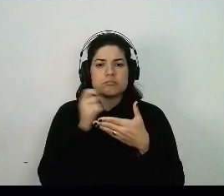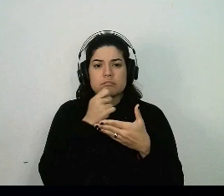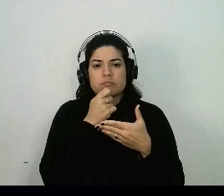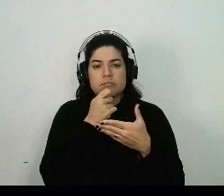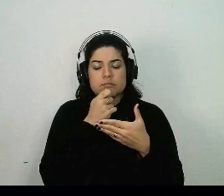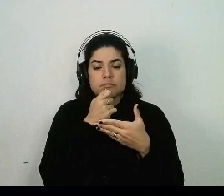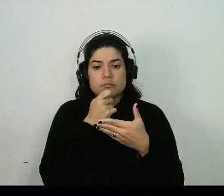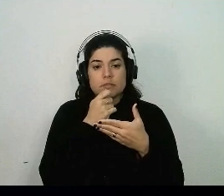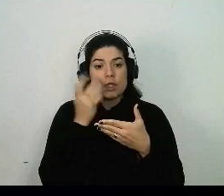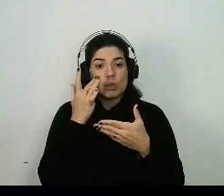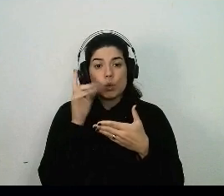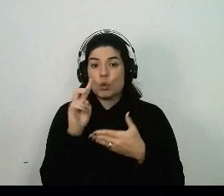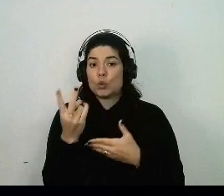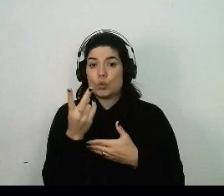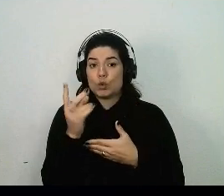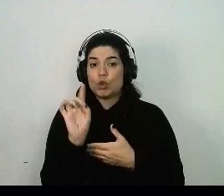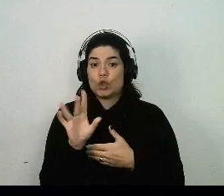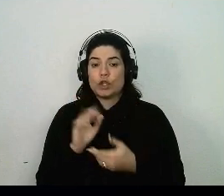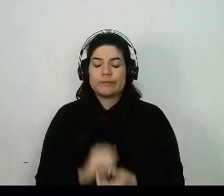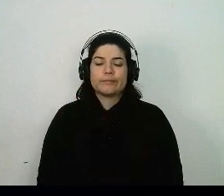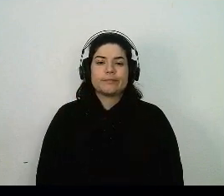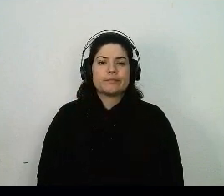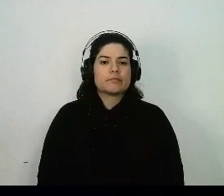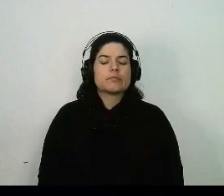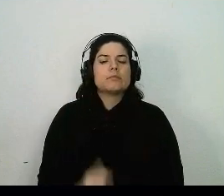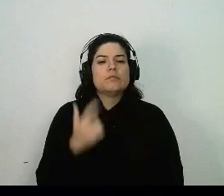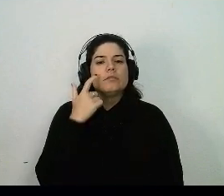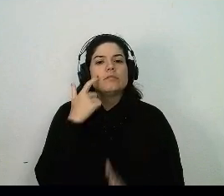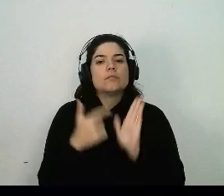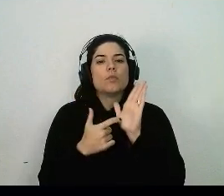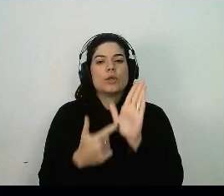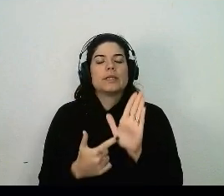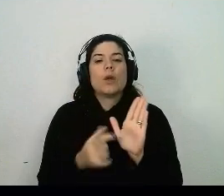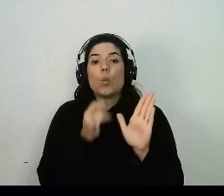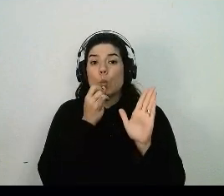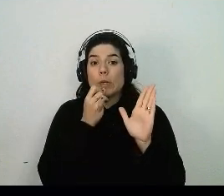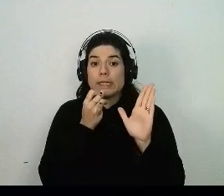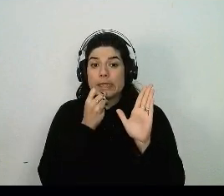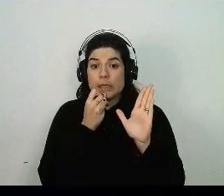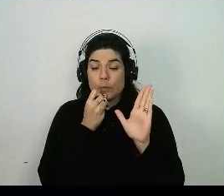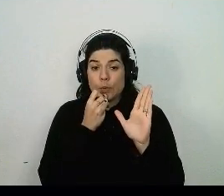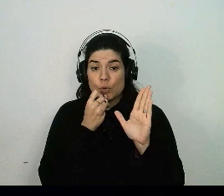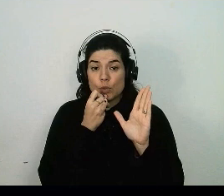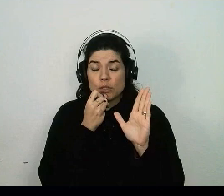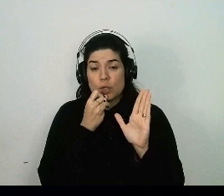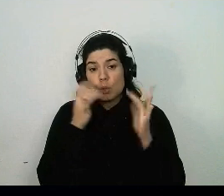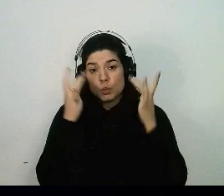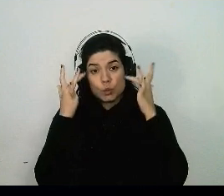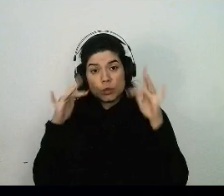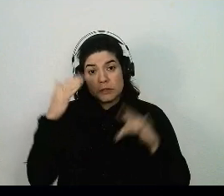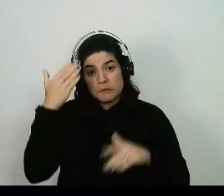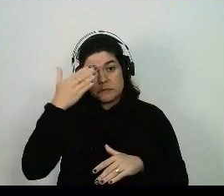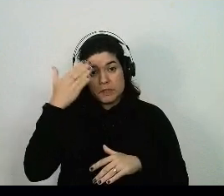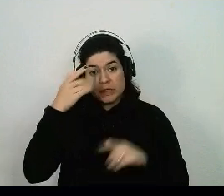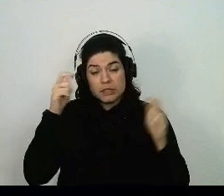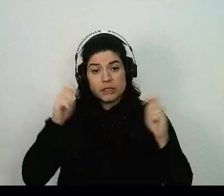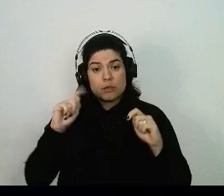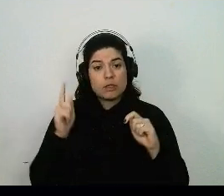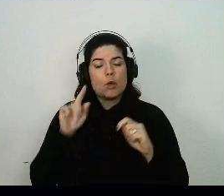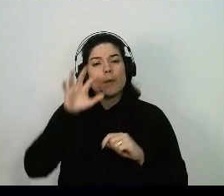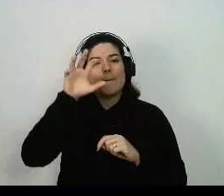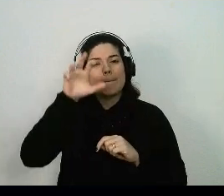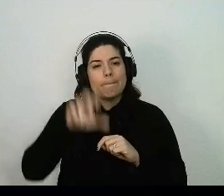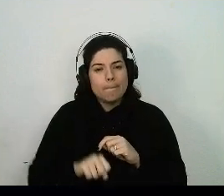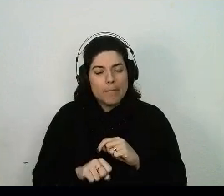que eu trouxe foi uma demonstração. Aqui eu não sei se está dando para enxergar, mas eu peguei uma função